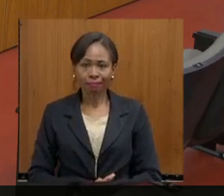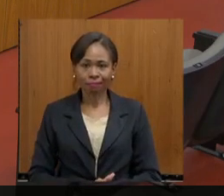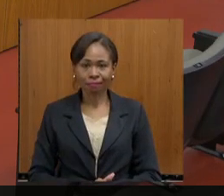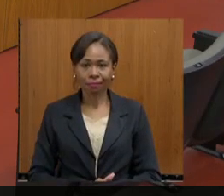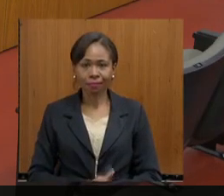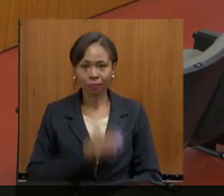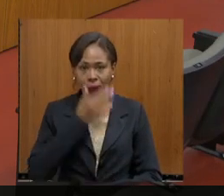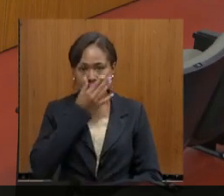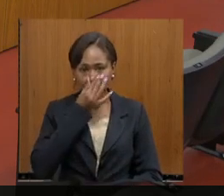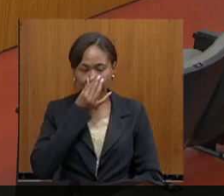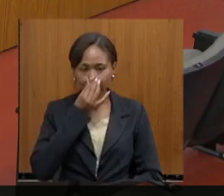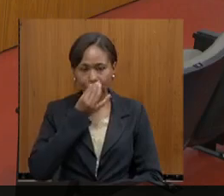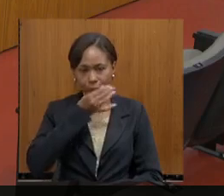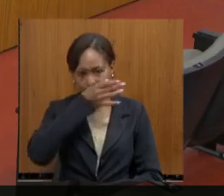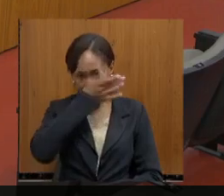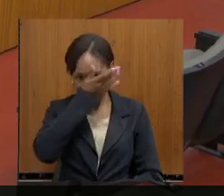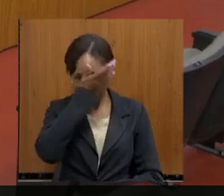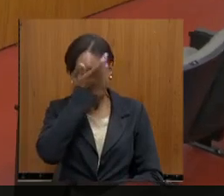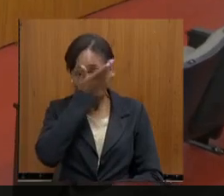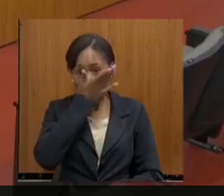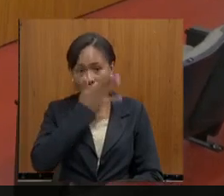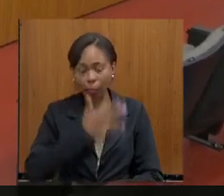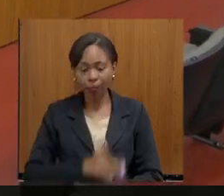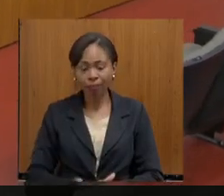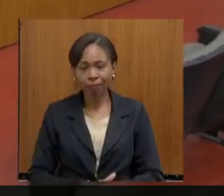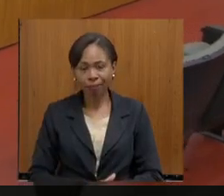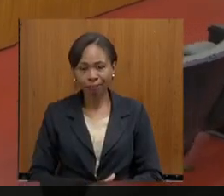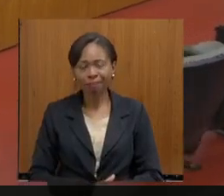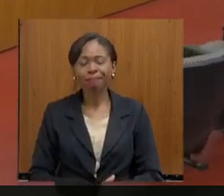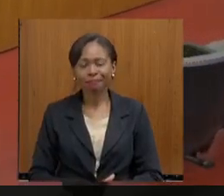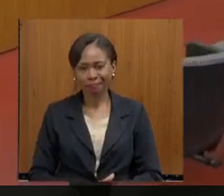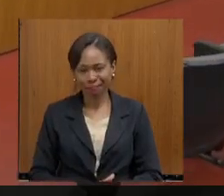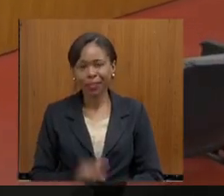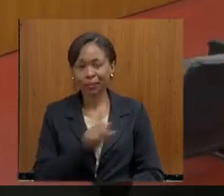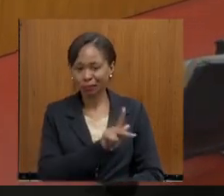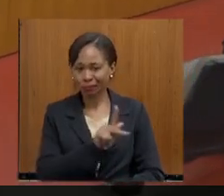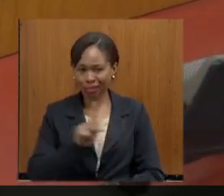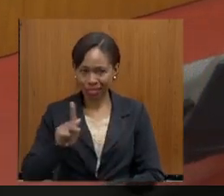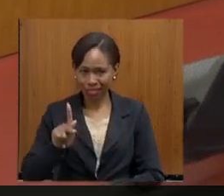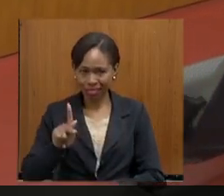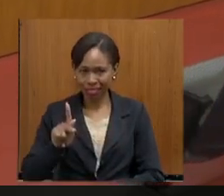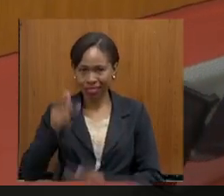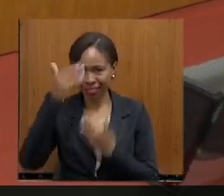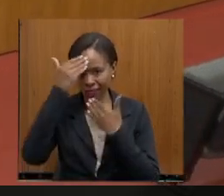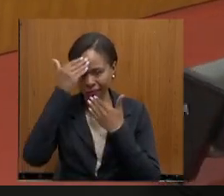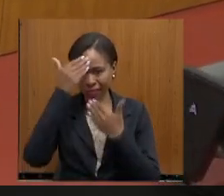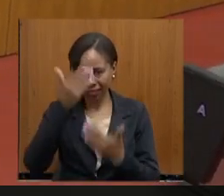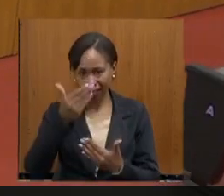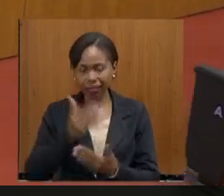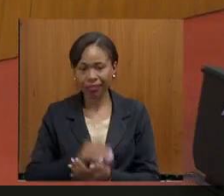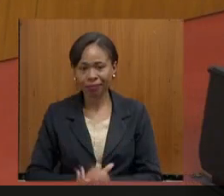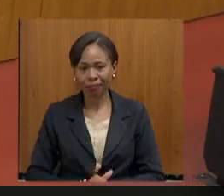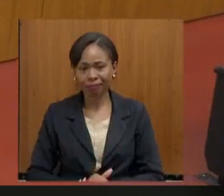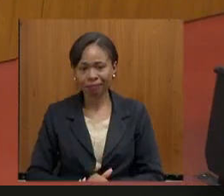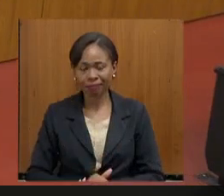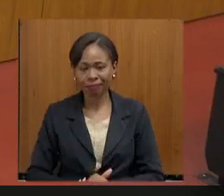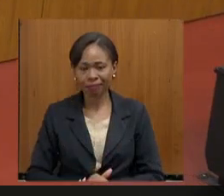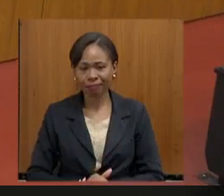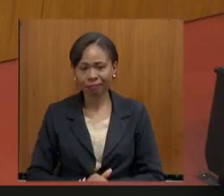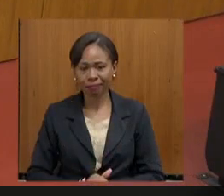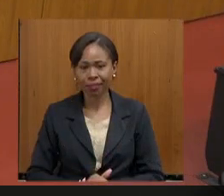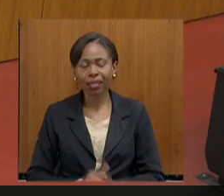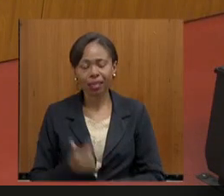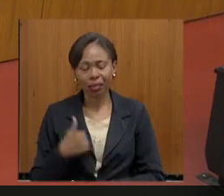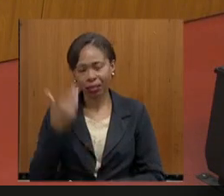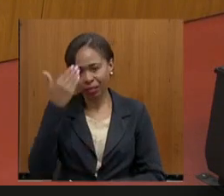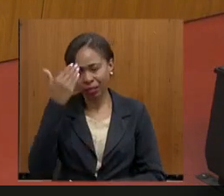E aí Ah tá obrigado presidente em seu nome é comprimento todos os